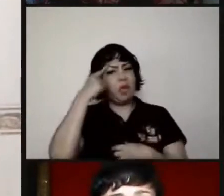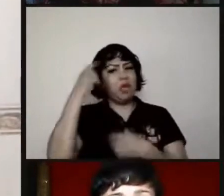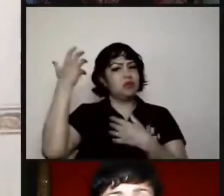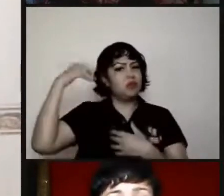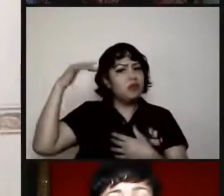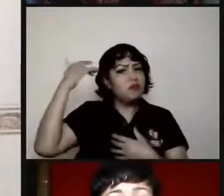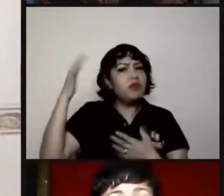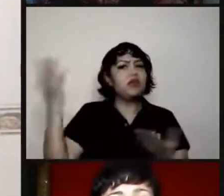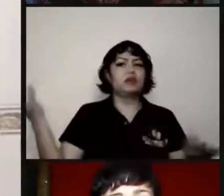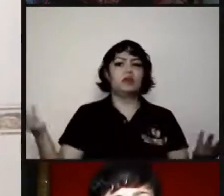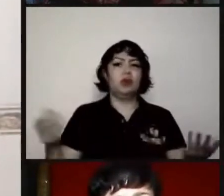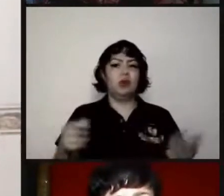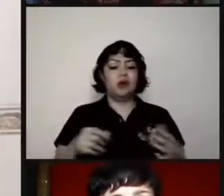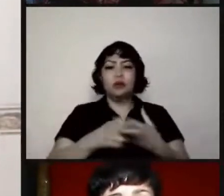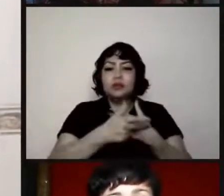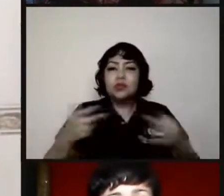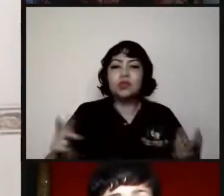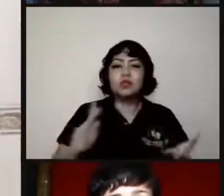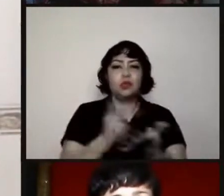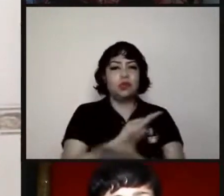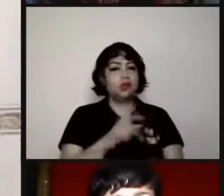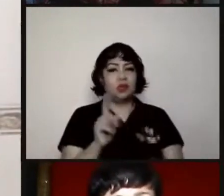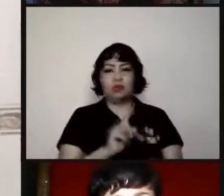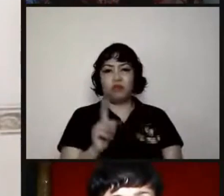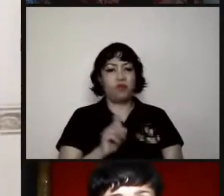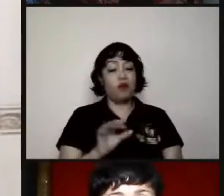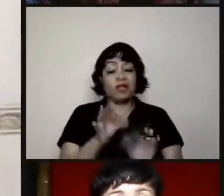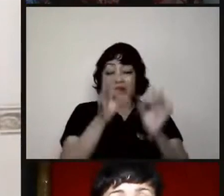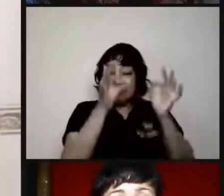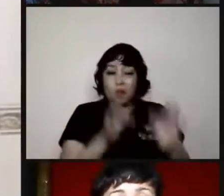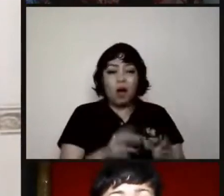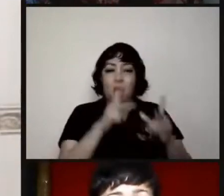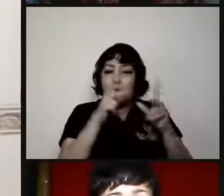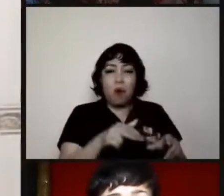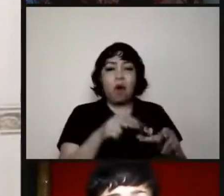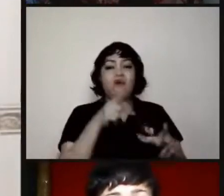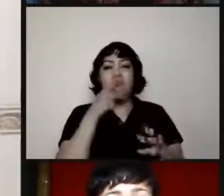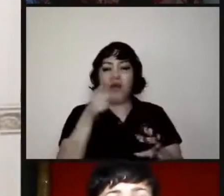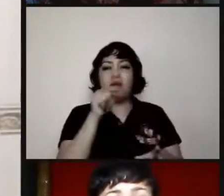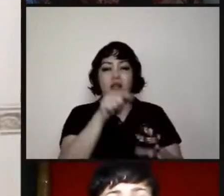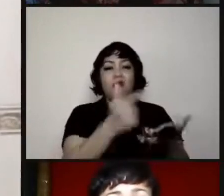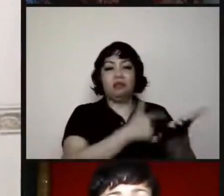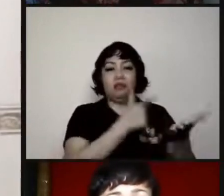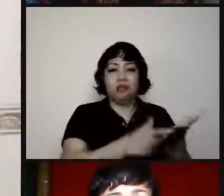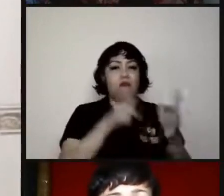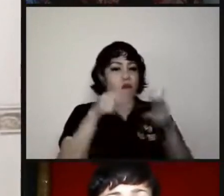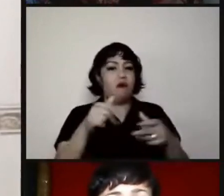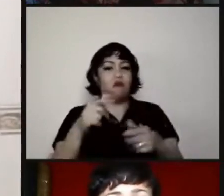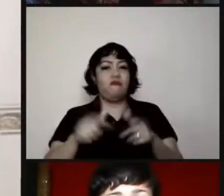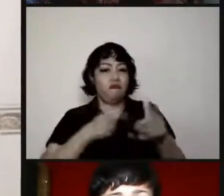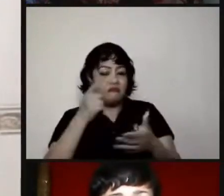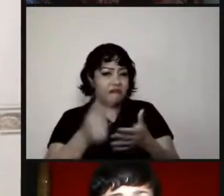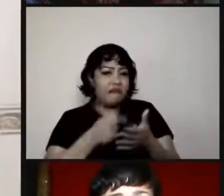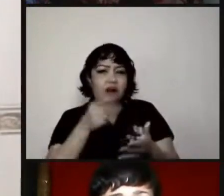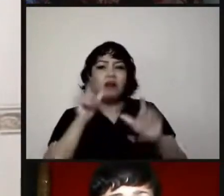coisas aconteceram, não foram necessariamente daquela forma. Então, é importante isso. Quando eu li o